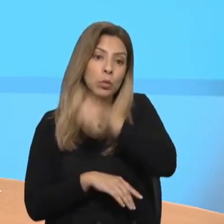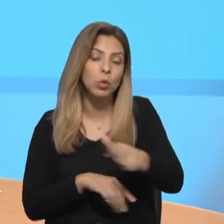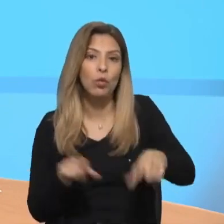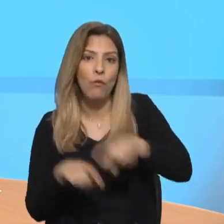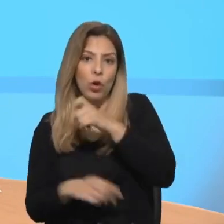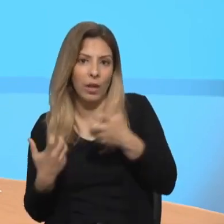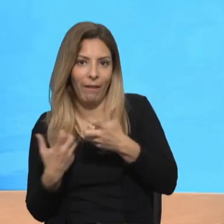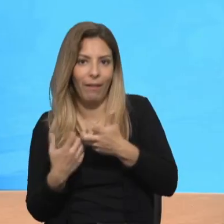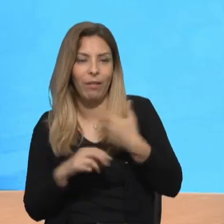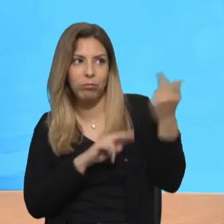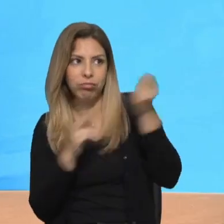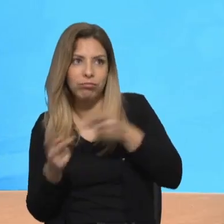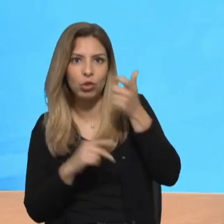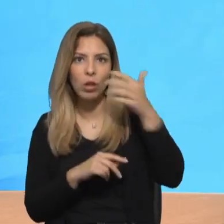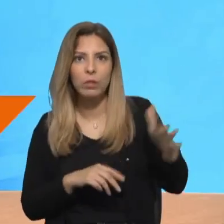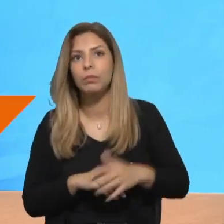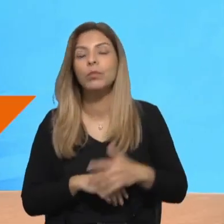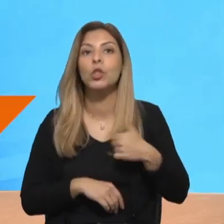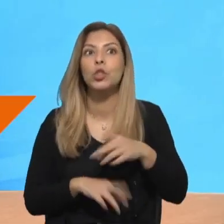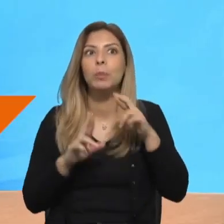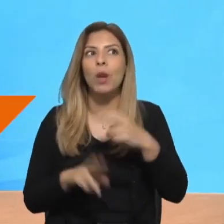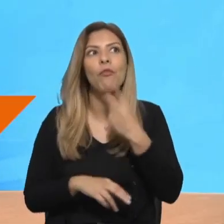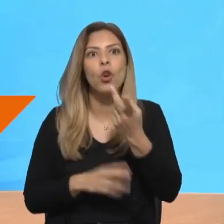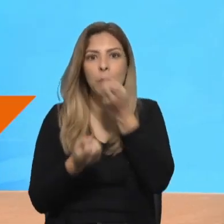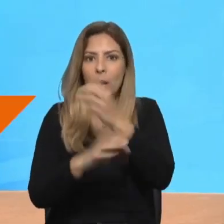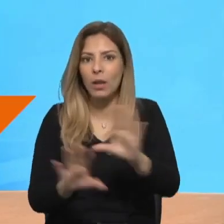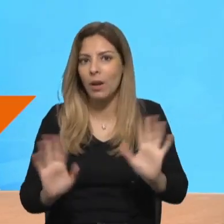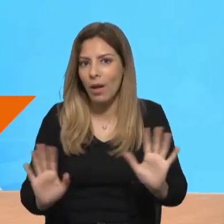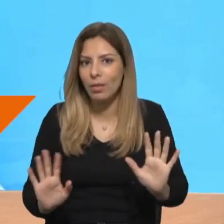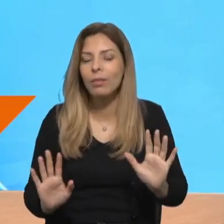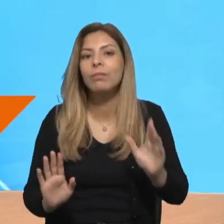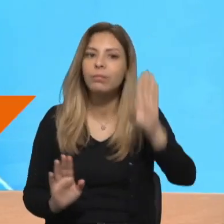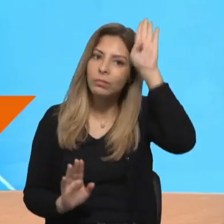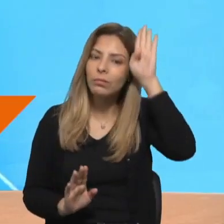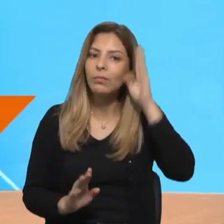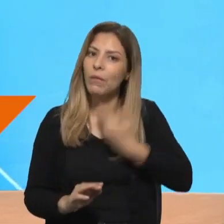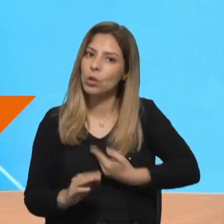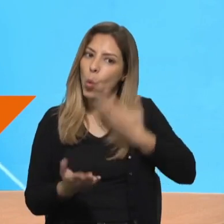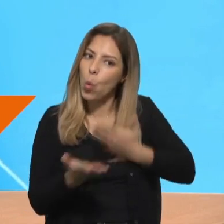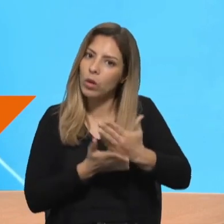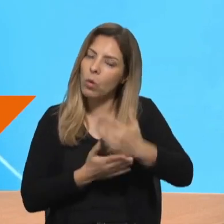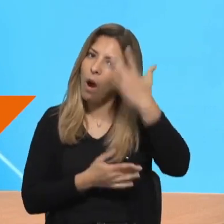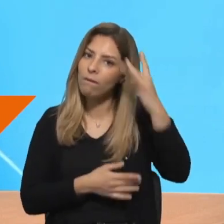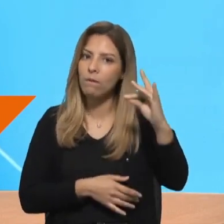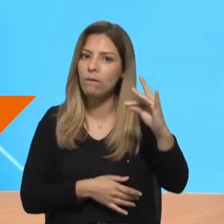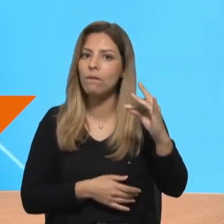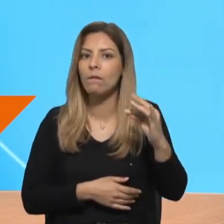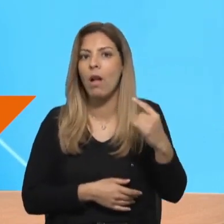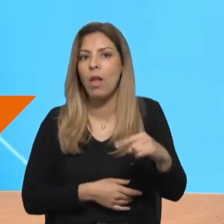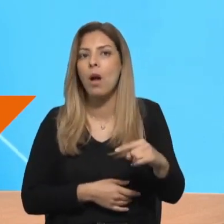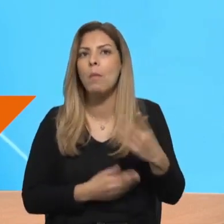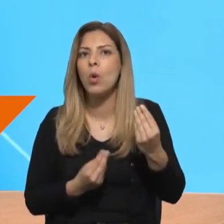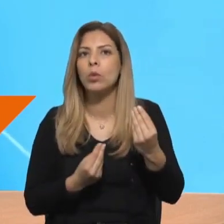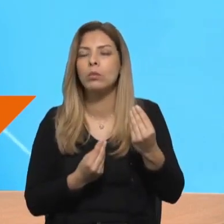Papa Francisco. Eu quero acreditar que não se perdeu a voz do Papa Francisco. Nós, de facto, fomos